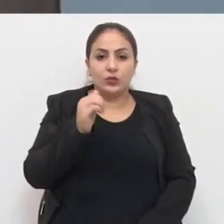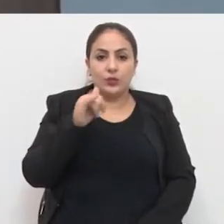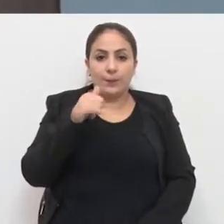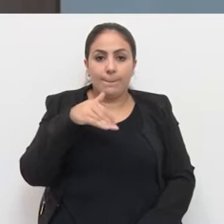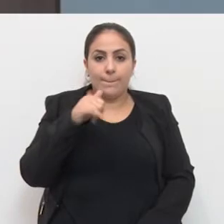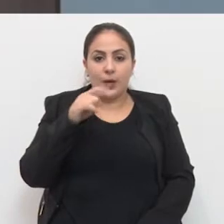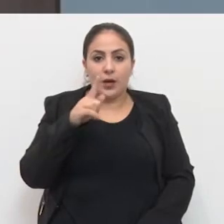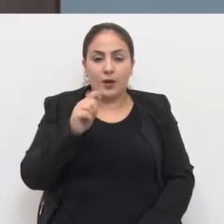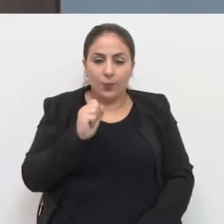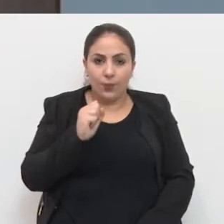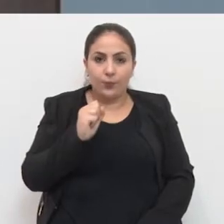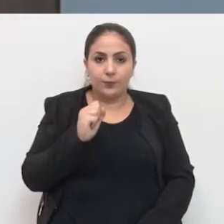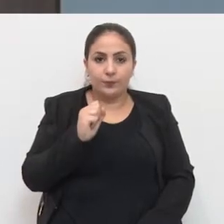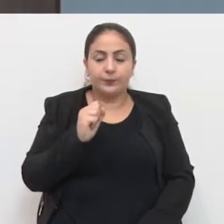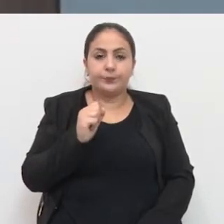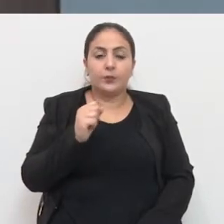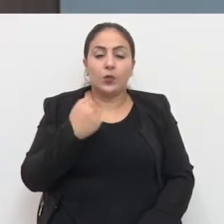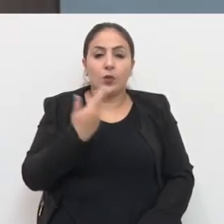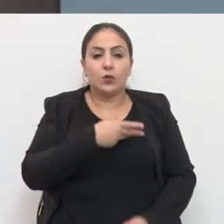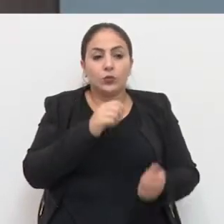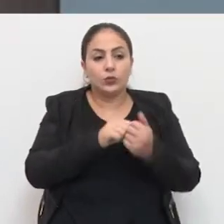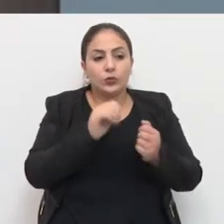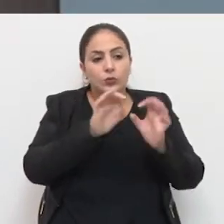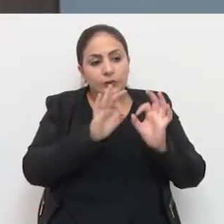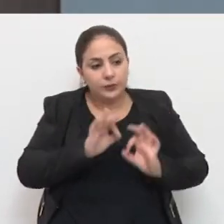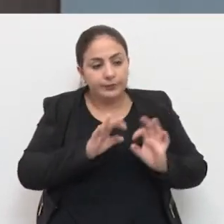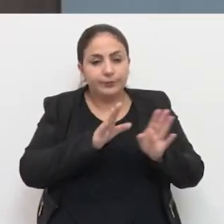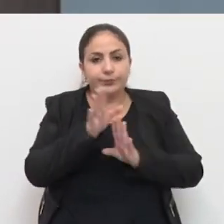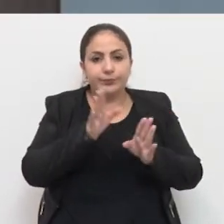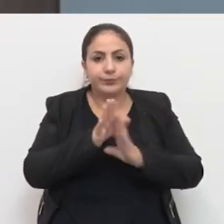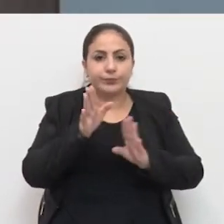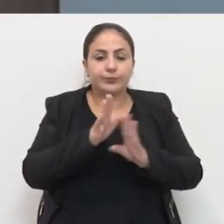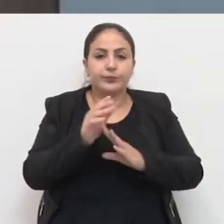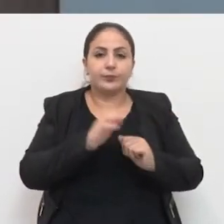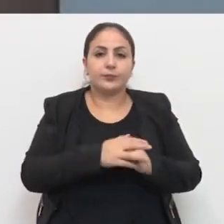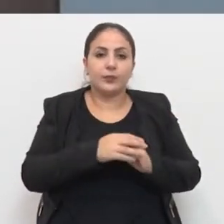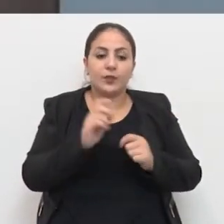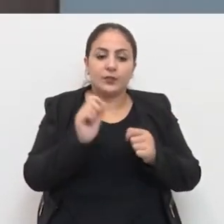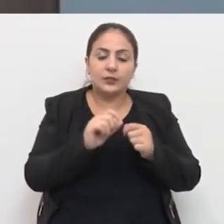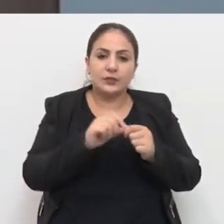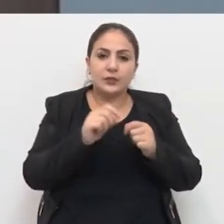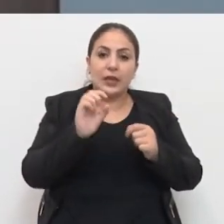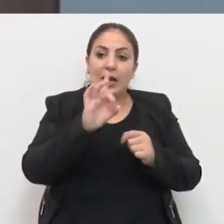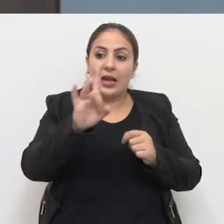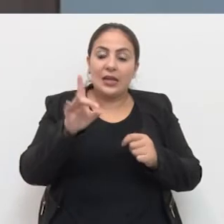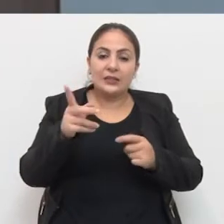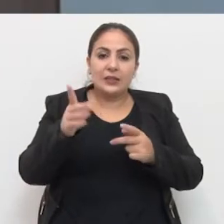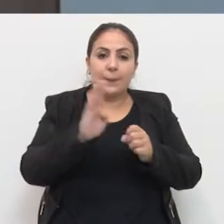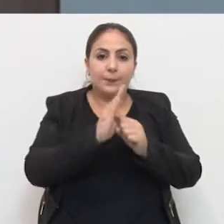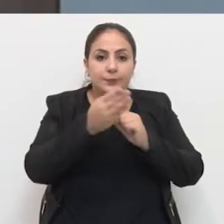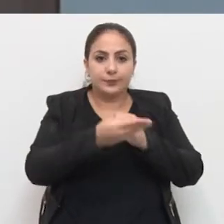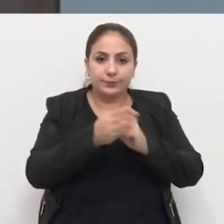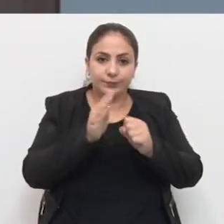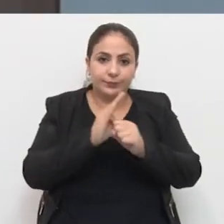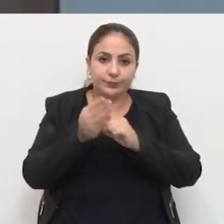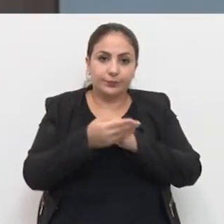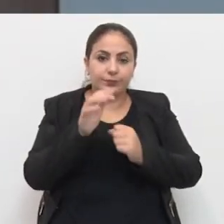aí orientando e ajudando a realização do bairro a bairro, realizado pelo prefeito Luciano Azevedo, na escola Padre